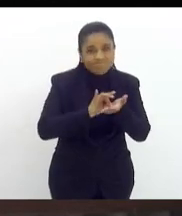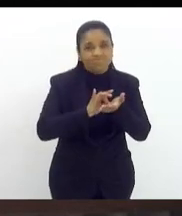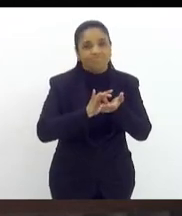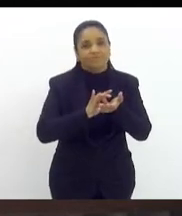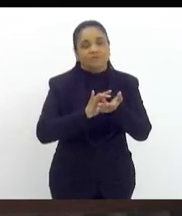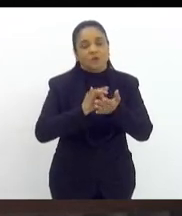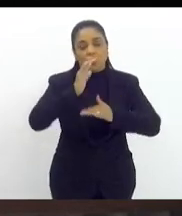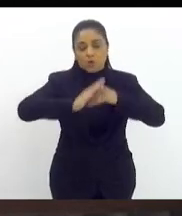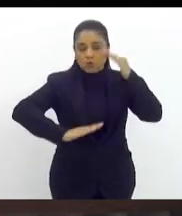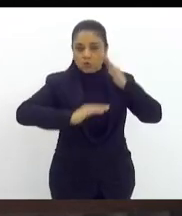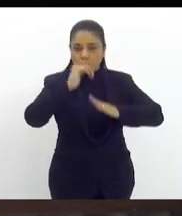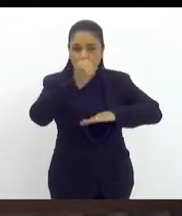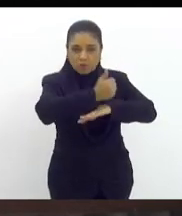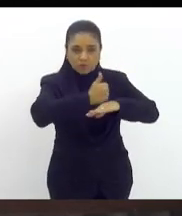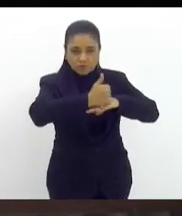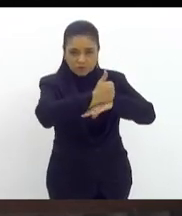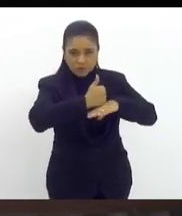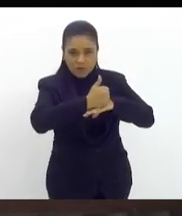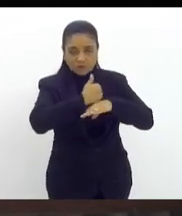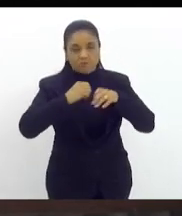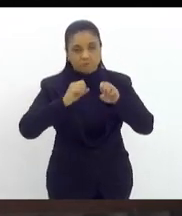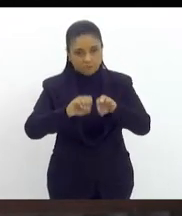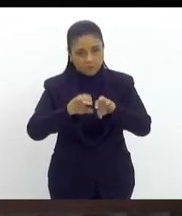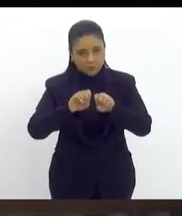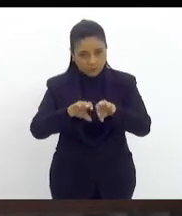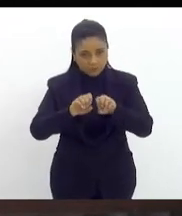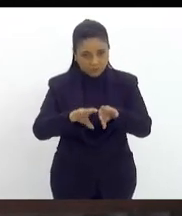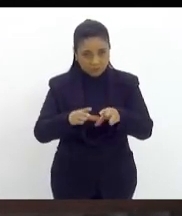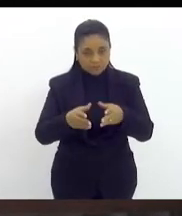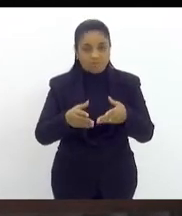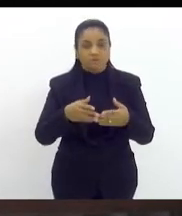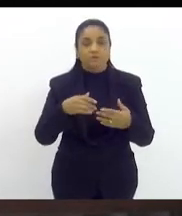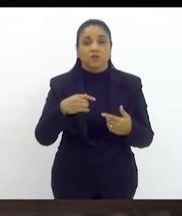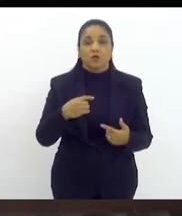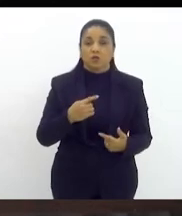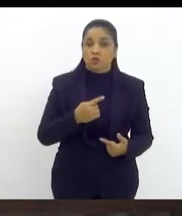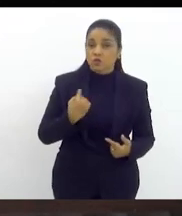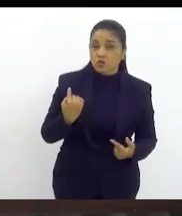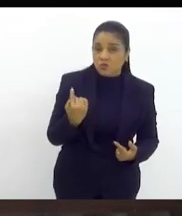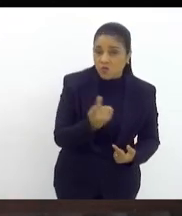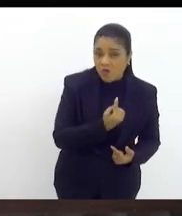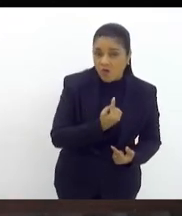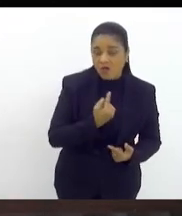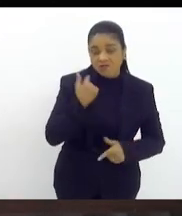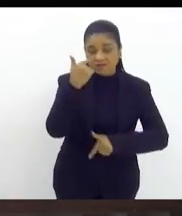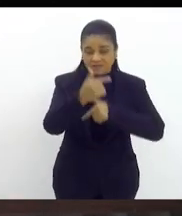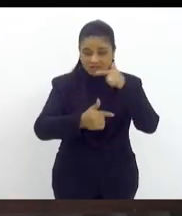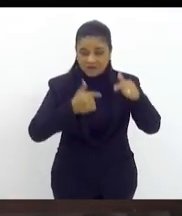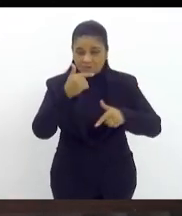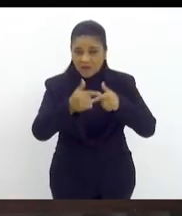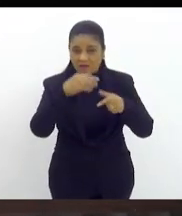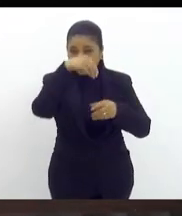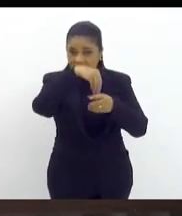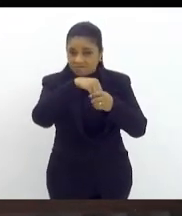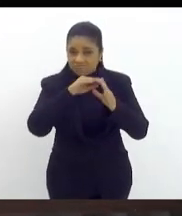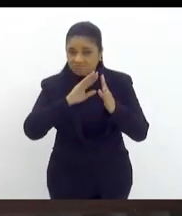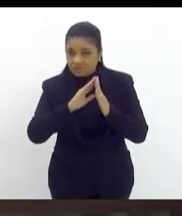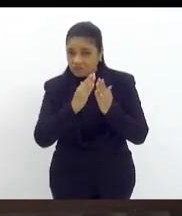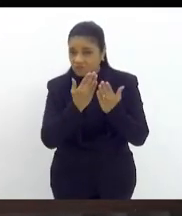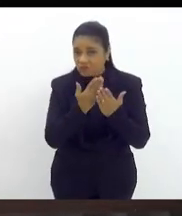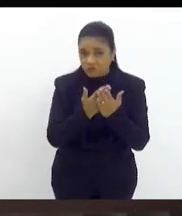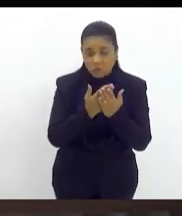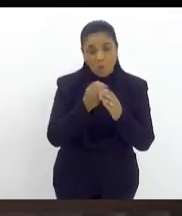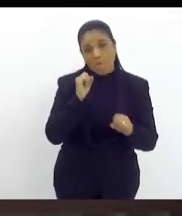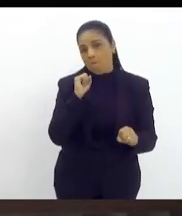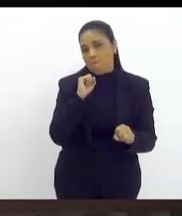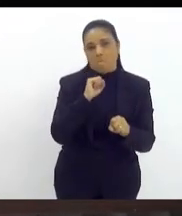os profissionais da educação. Então, nós, que trabalhamos em escolas, não paramos durante a